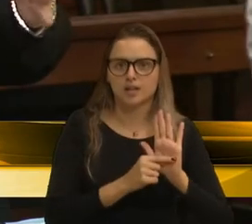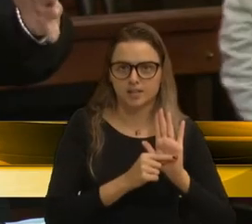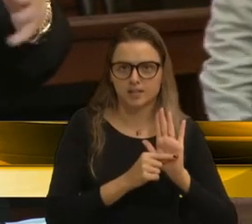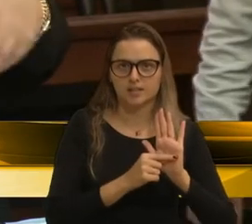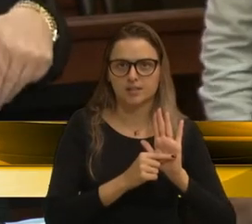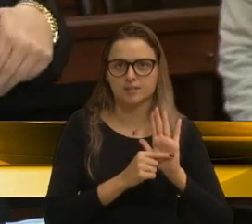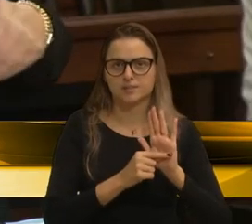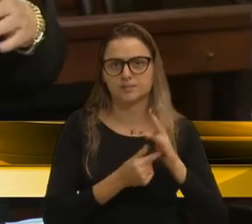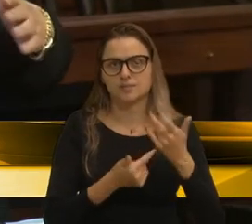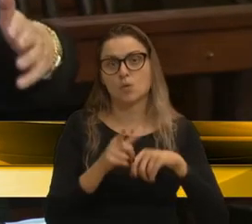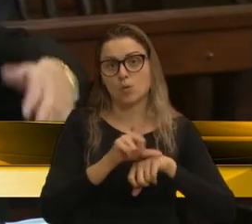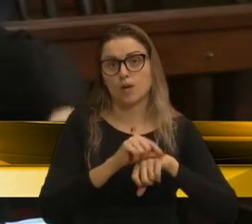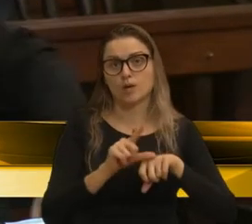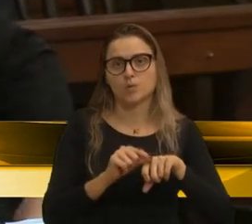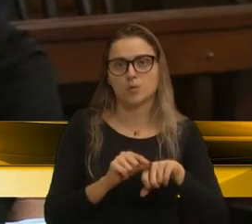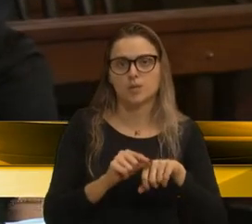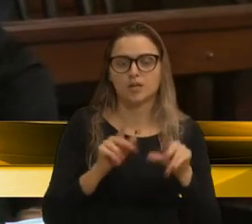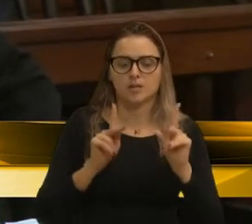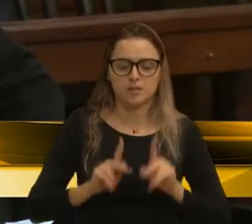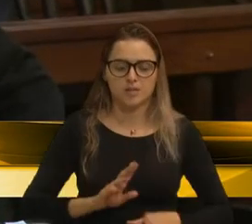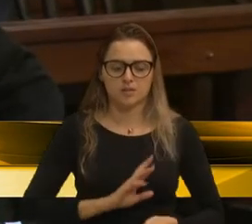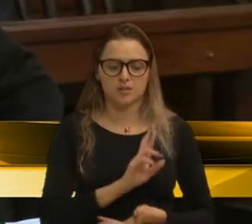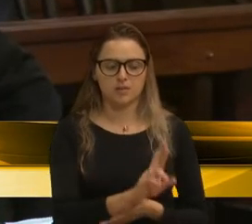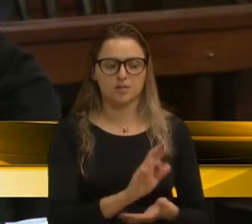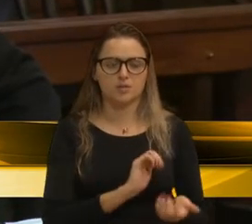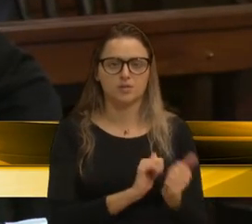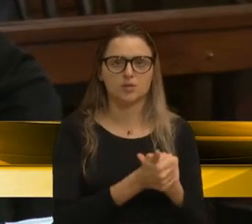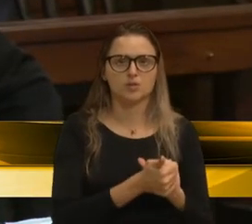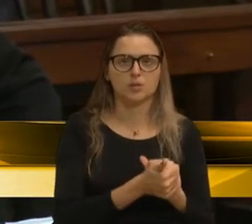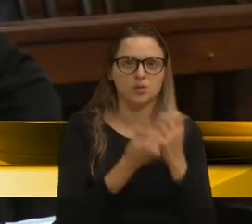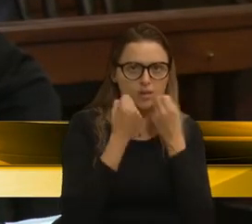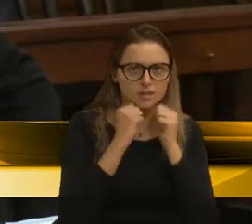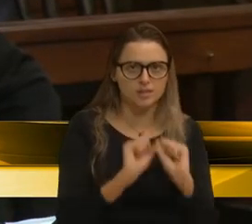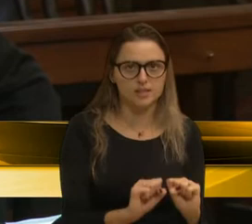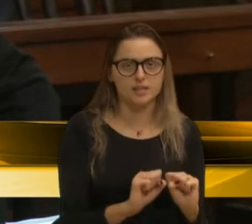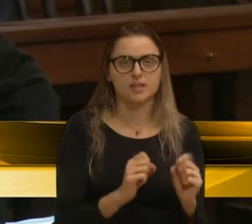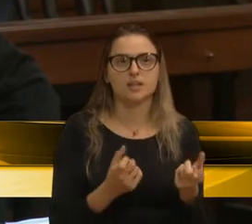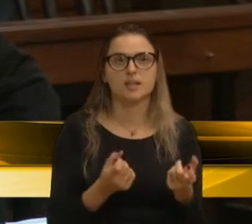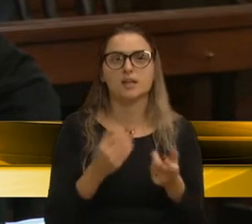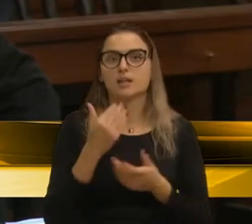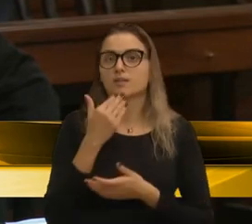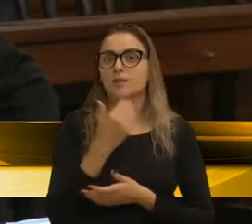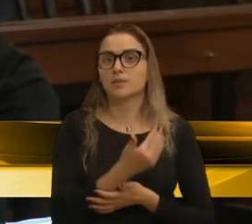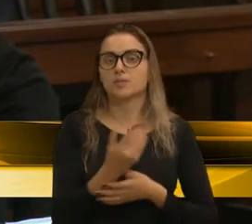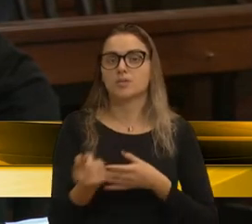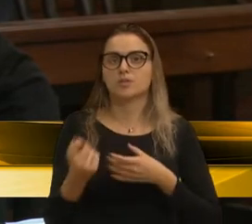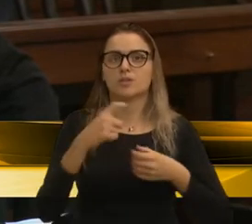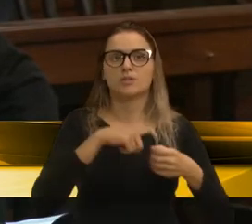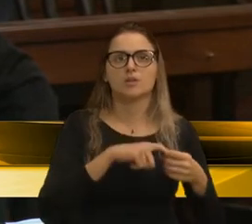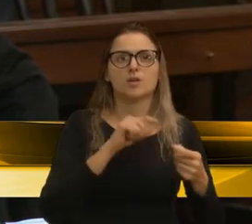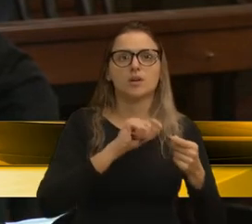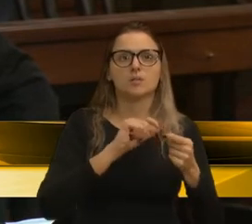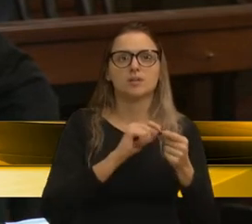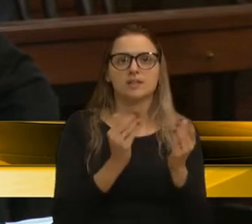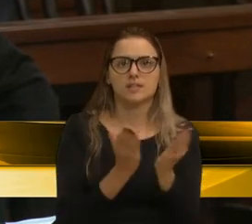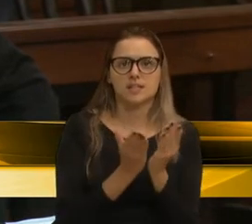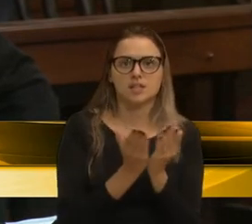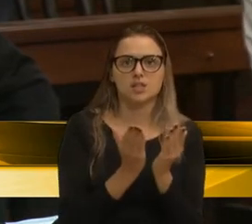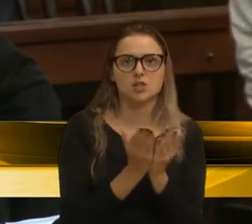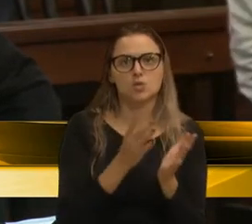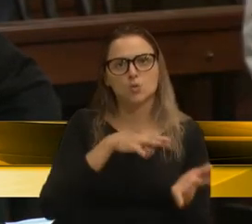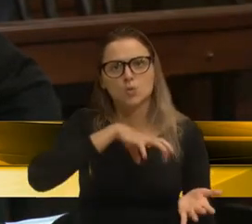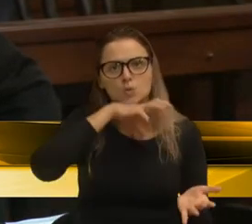pela pessoa que falou em nome da Secretaria foi de que vai requisitar de volta a pista para fazer estudos do